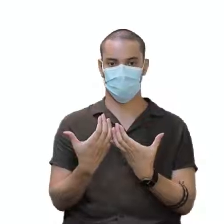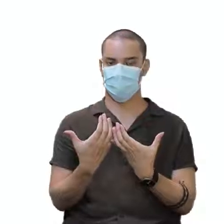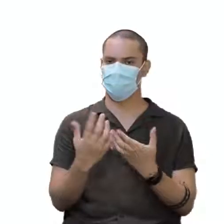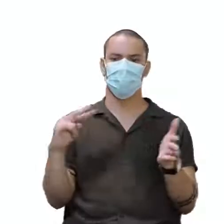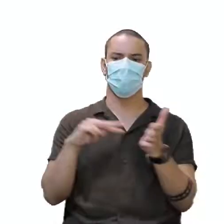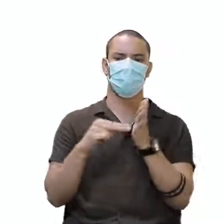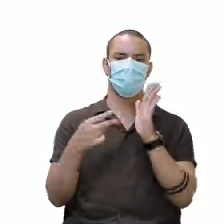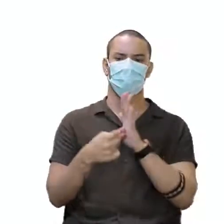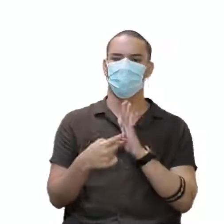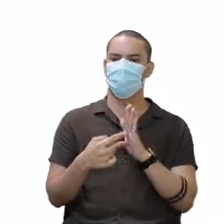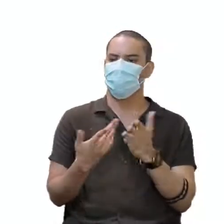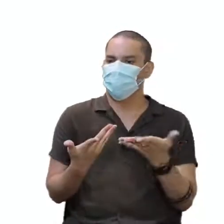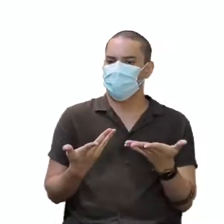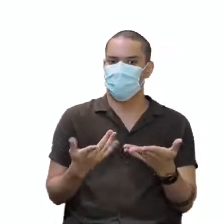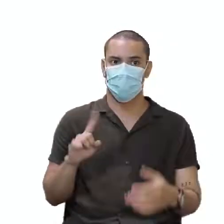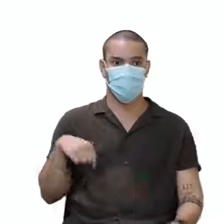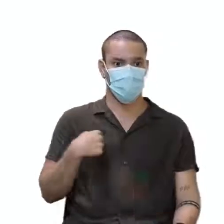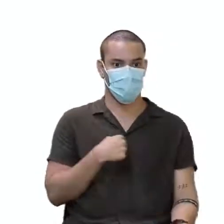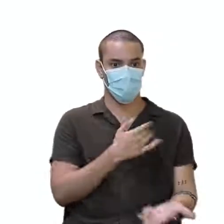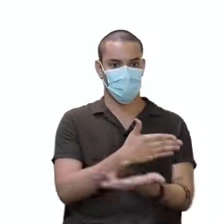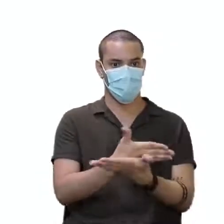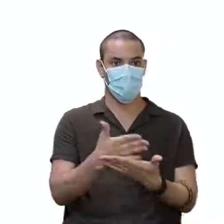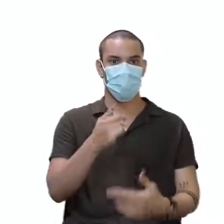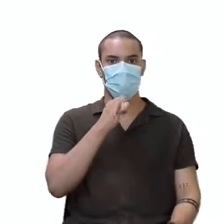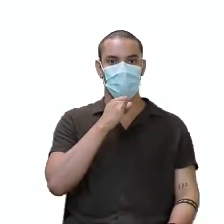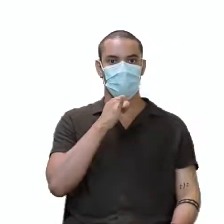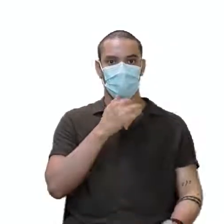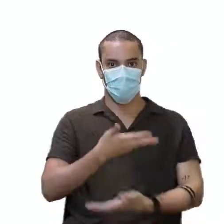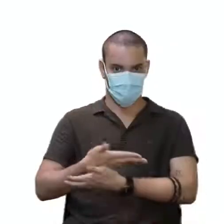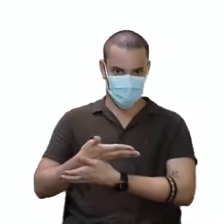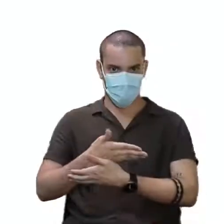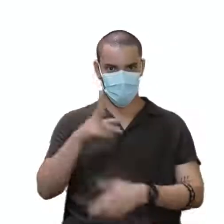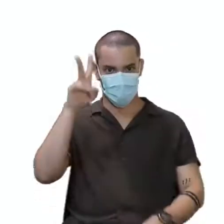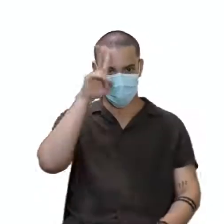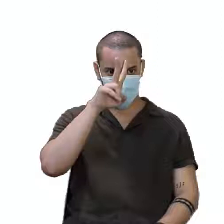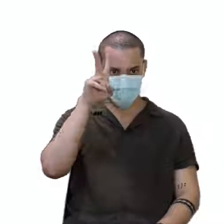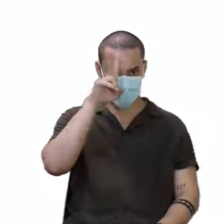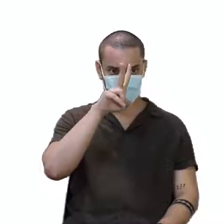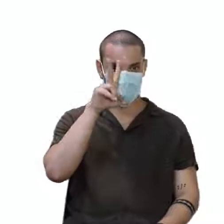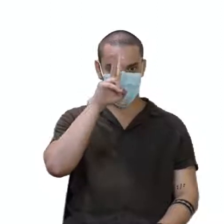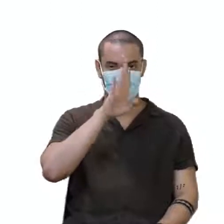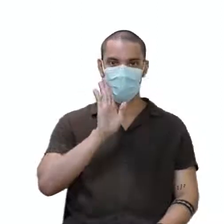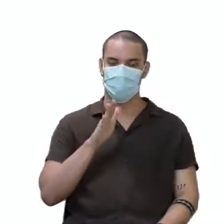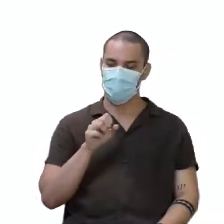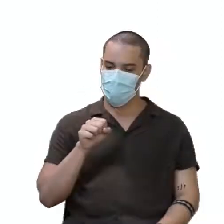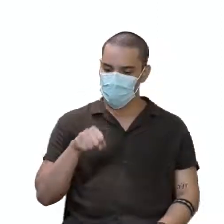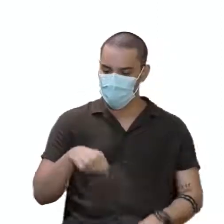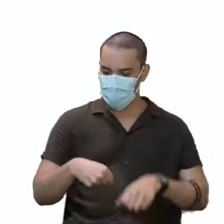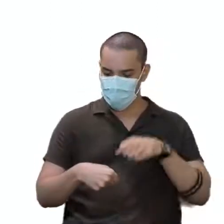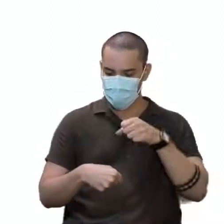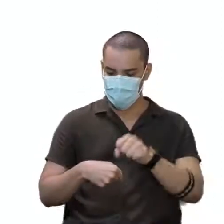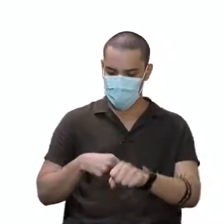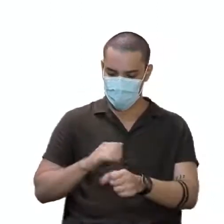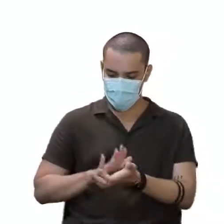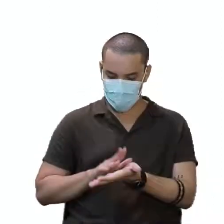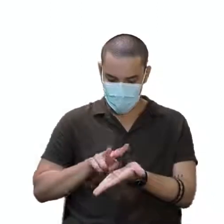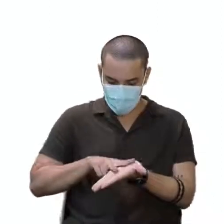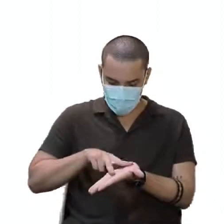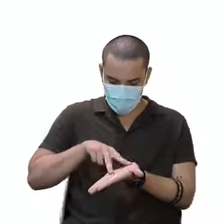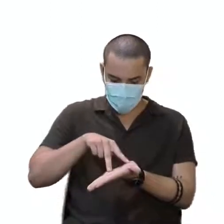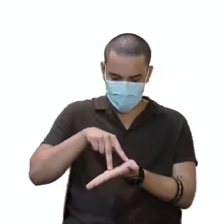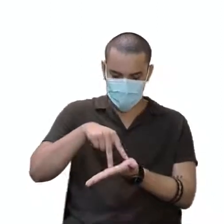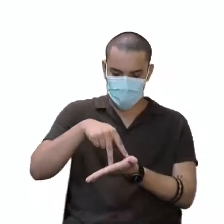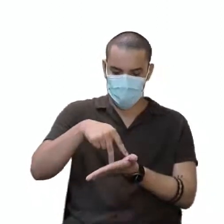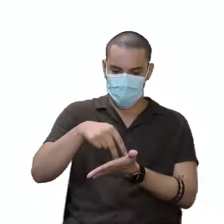Ou seja, a gente começou ali dando o exemplo do bebezinho, né? Esse bebezinho já está engateando, já começou a andar, já começou a correr, já